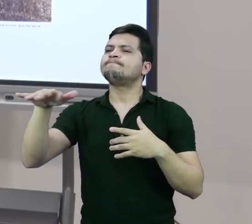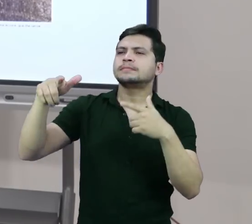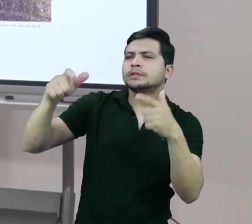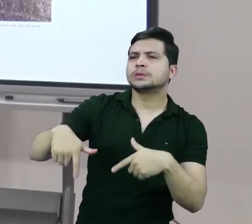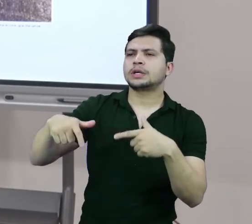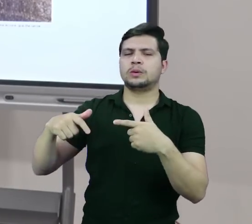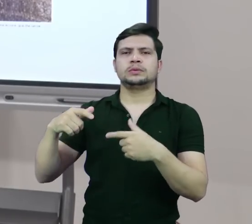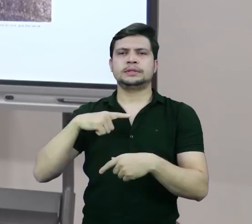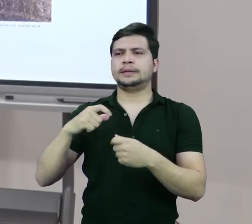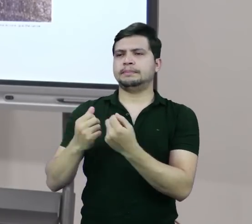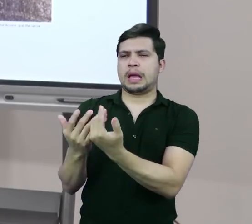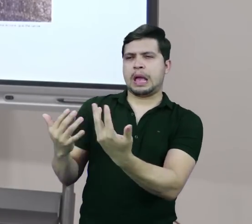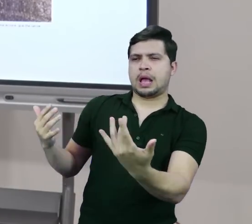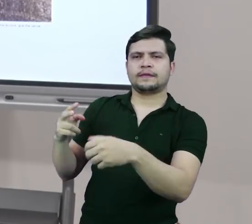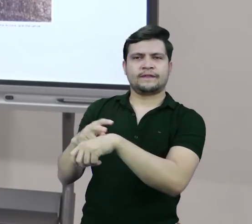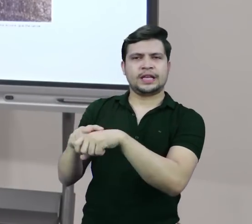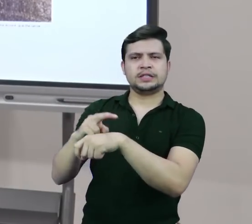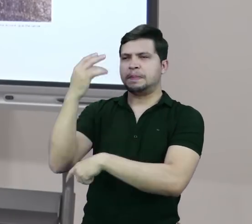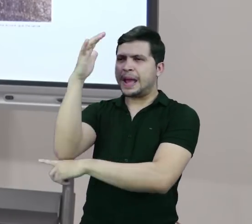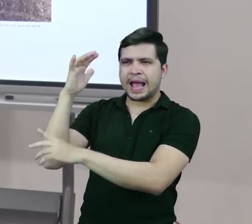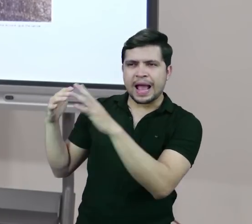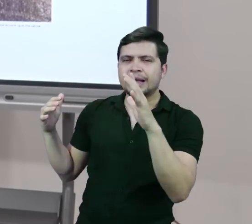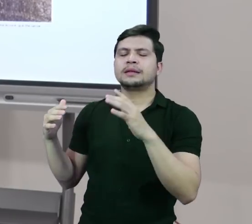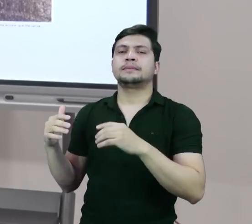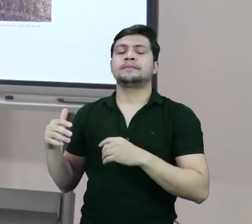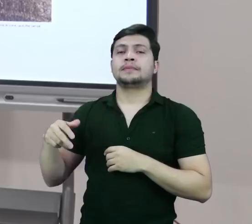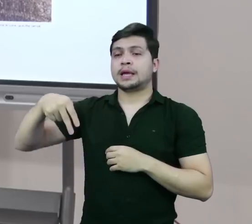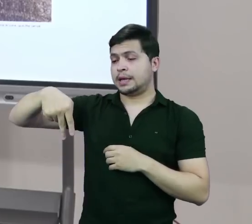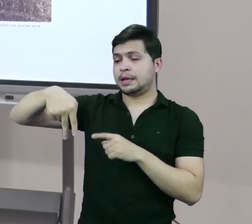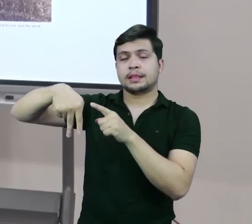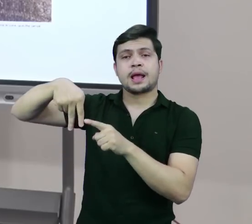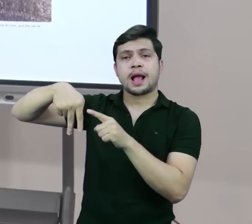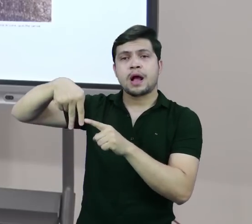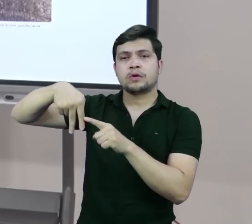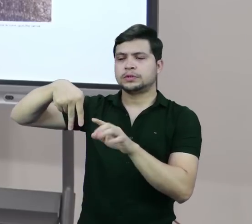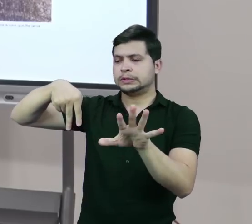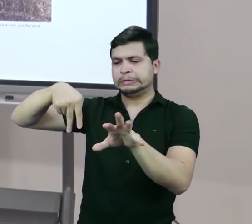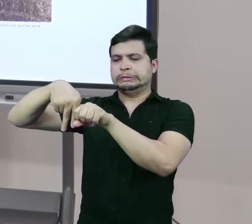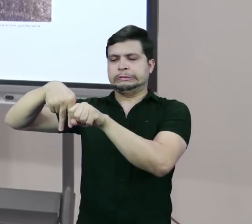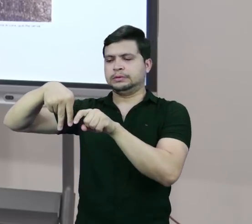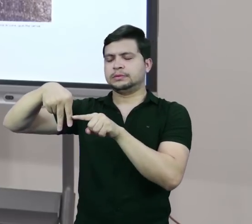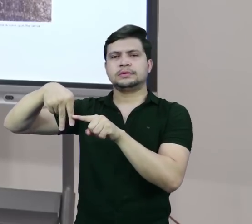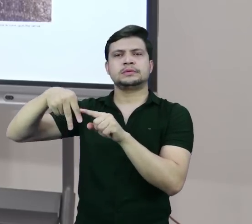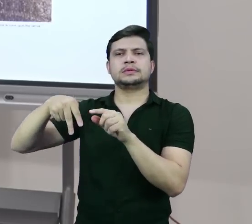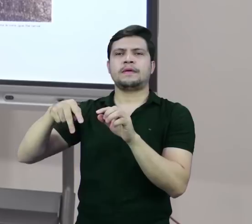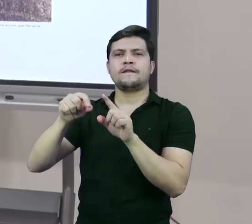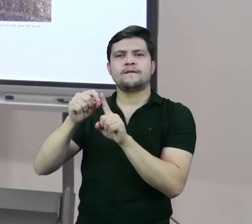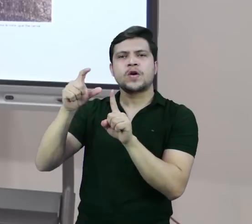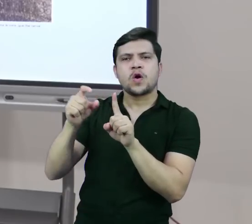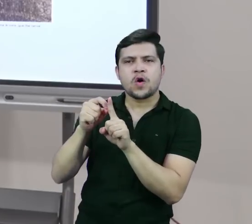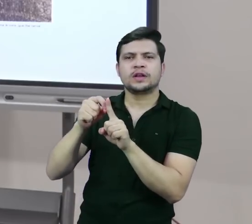calça, aí aquele carrapicho gruda na sua calça? O que é aquilo? É a planta tentando dispersar suas sementes.